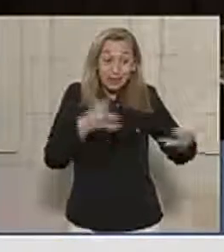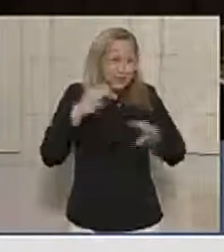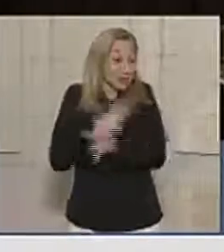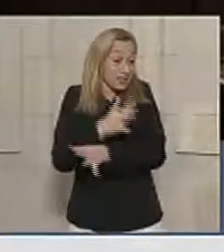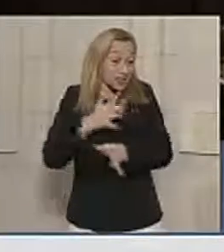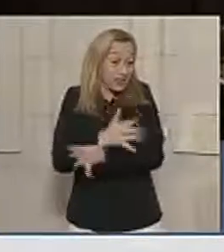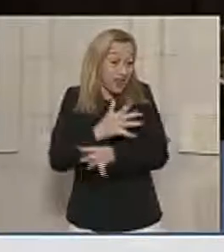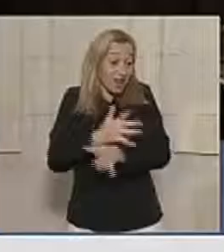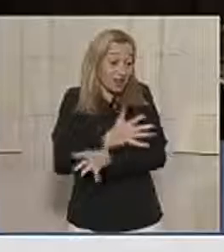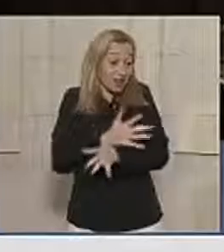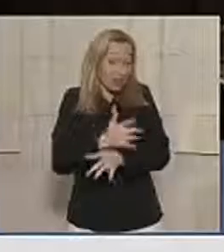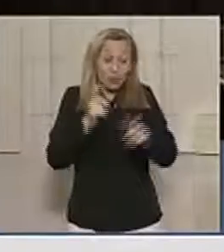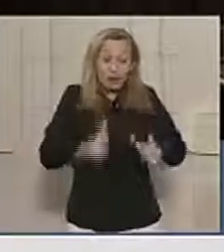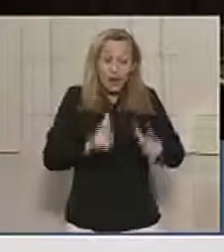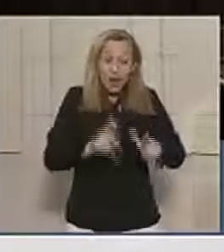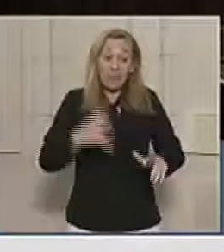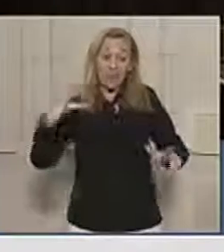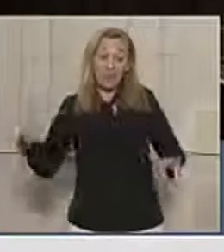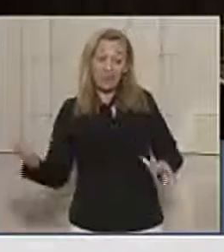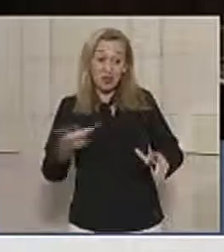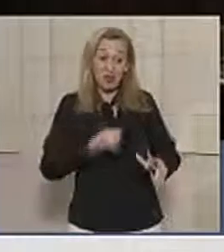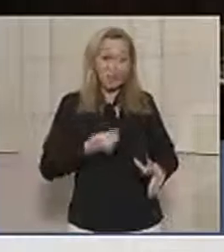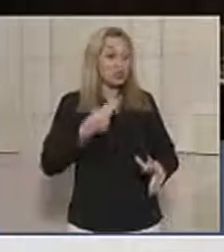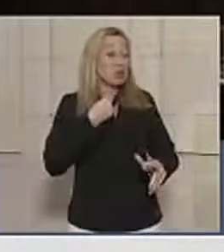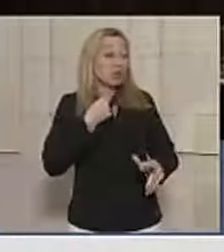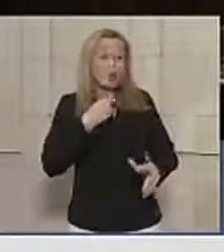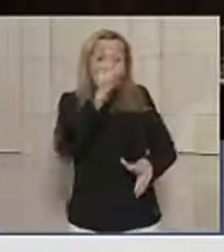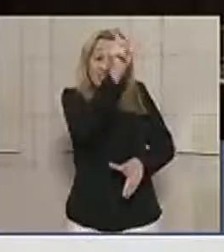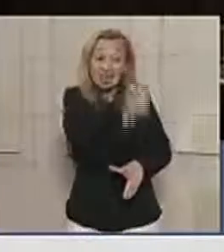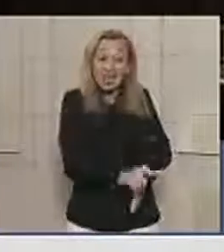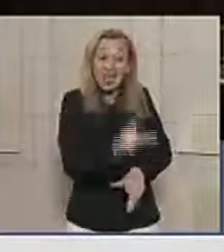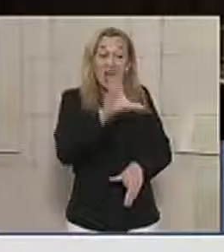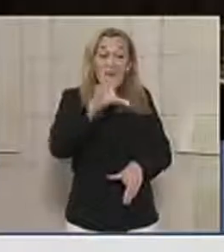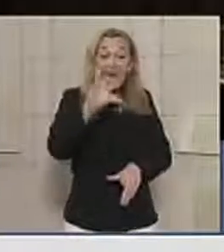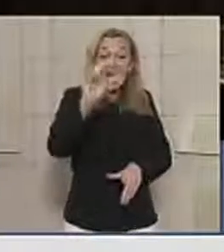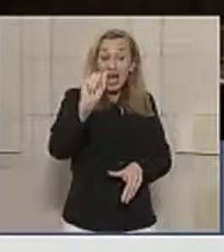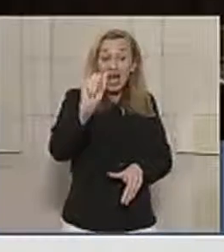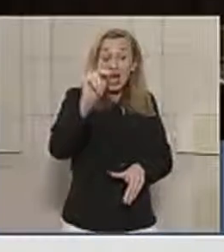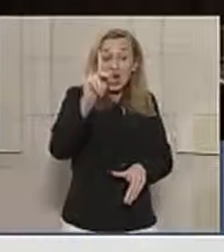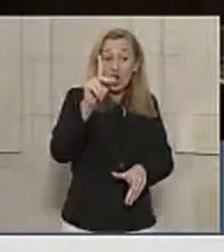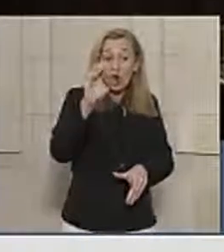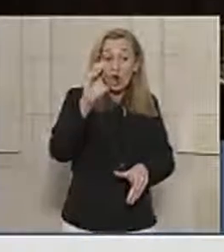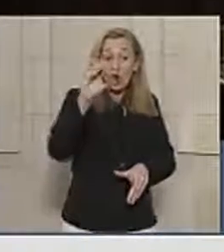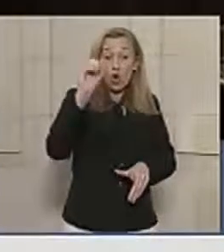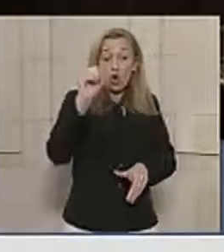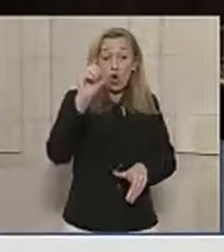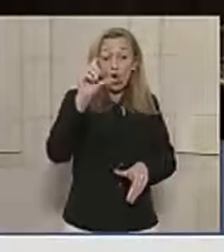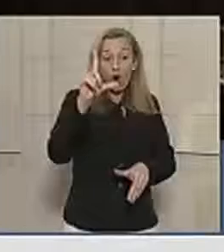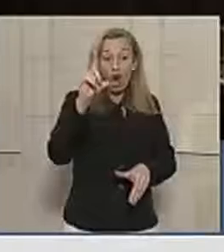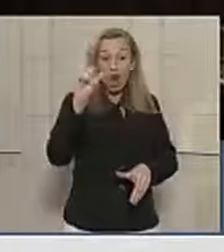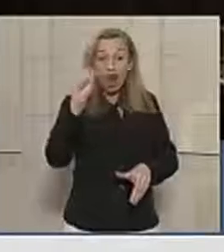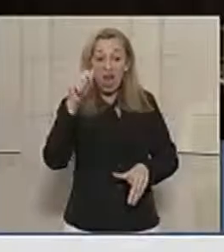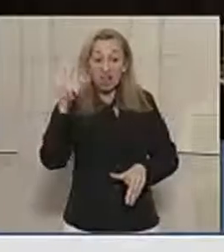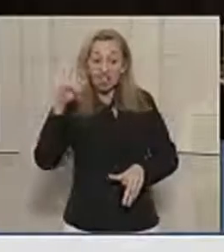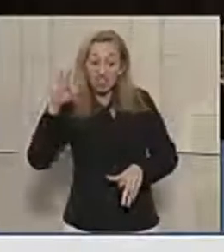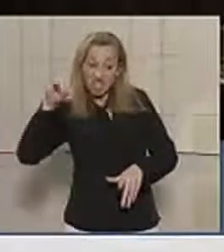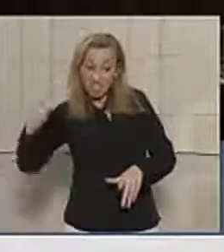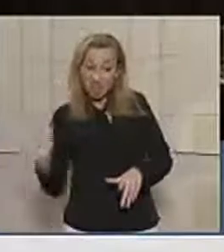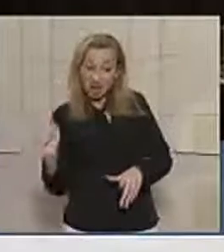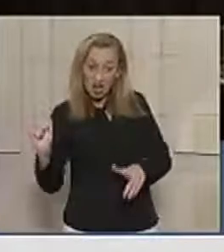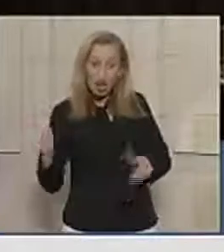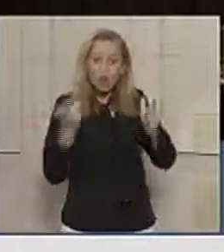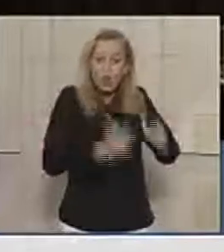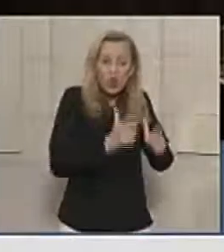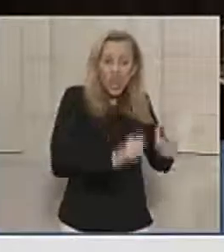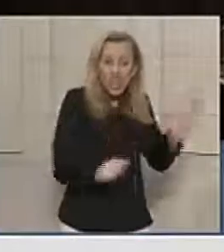instalada exatamente na Avenida Brasil. Um turista internacional ou nacional não pode adentrar